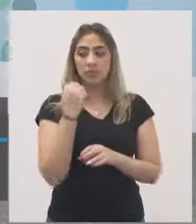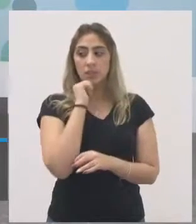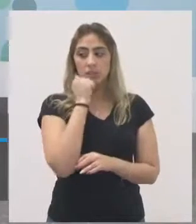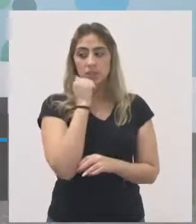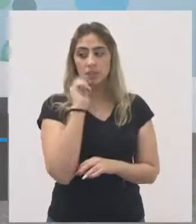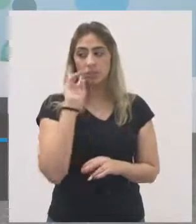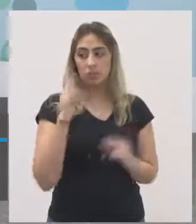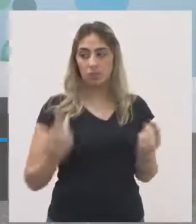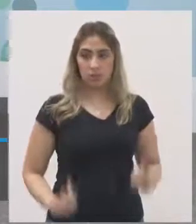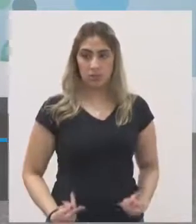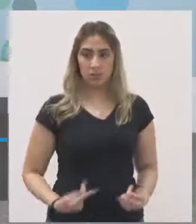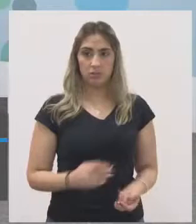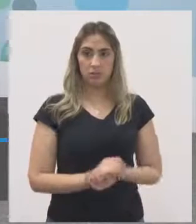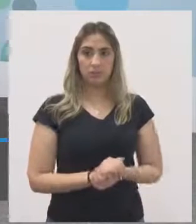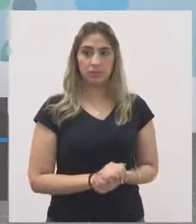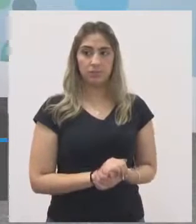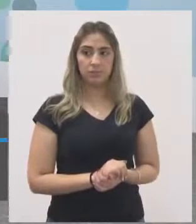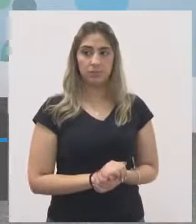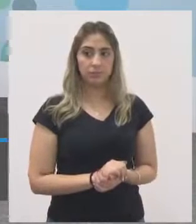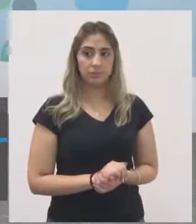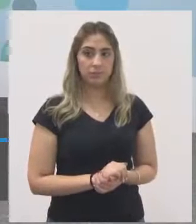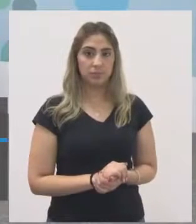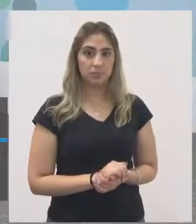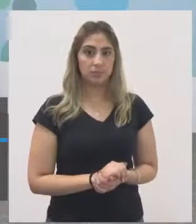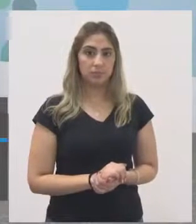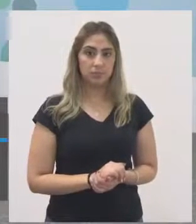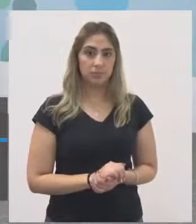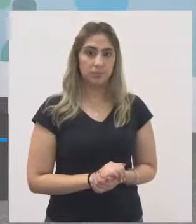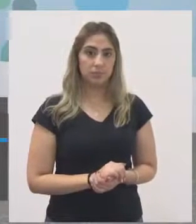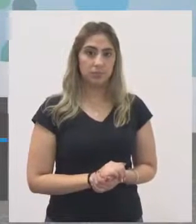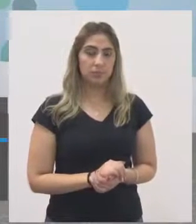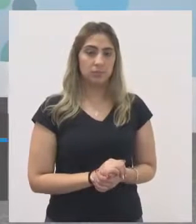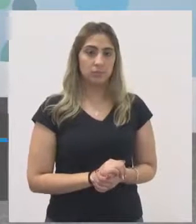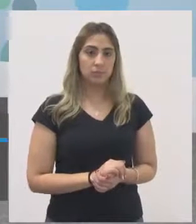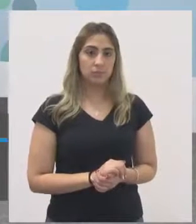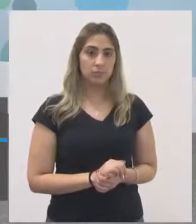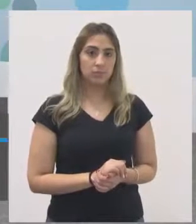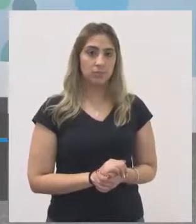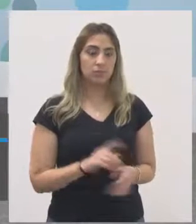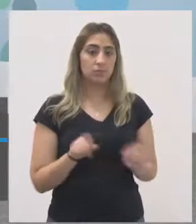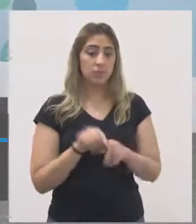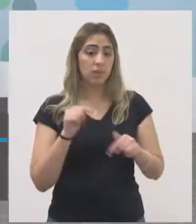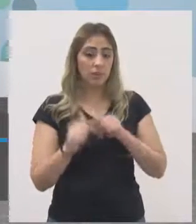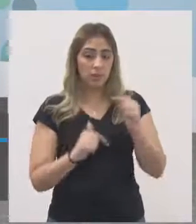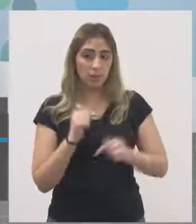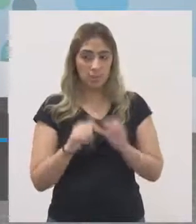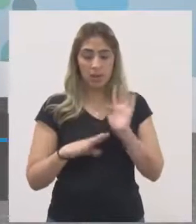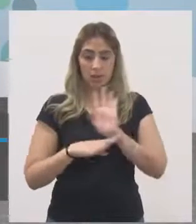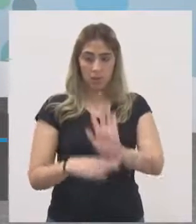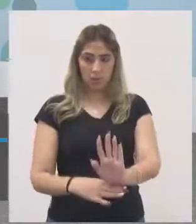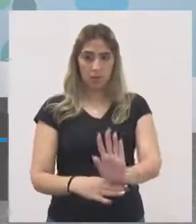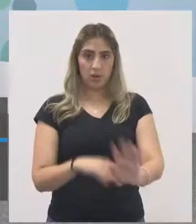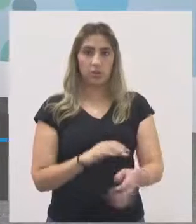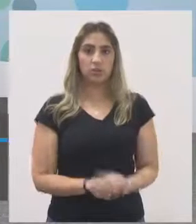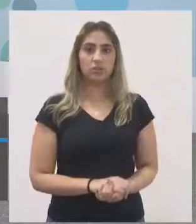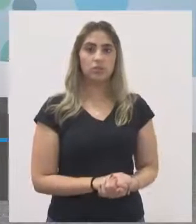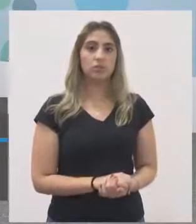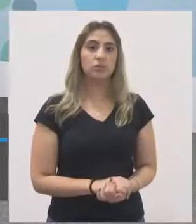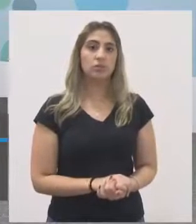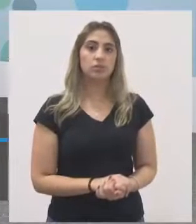humanas? O professor João desenvolver sua criatividade, oralidade e trabalho colaborativo.